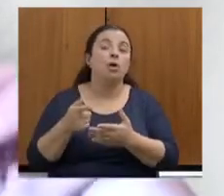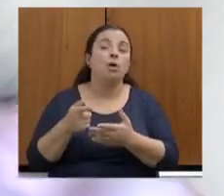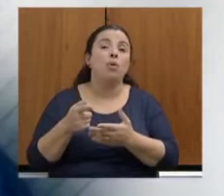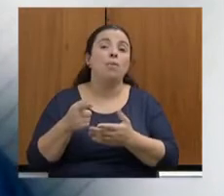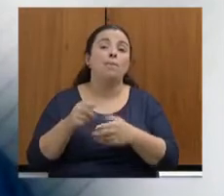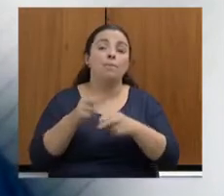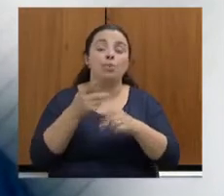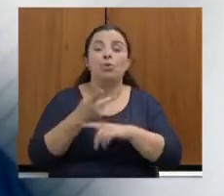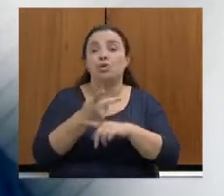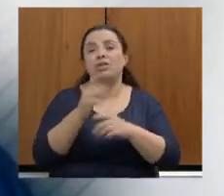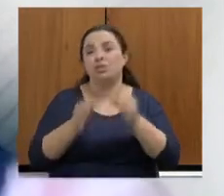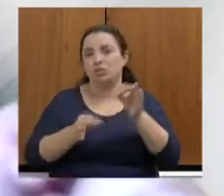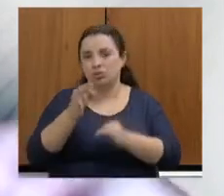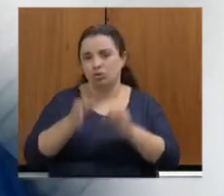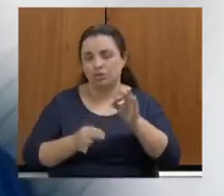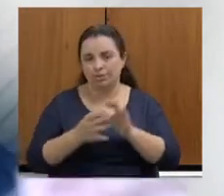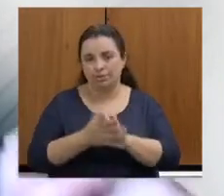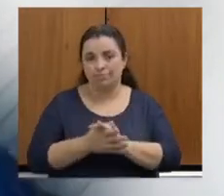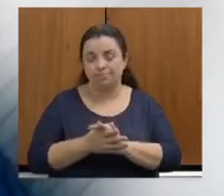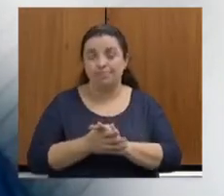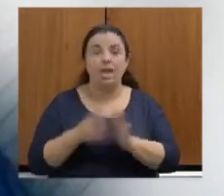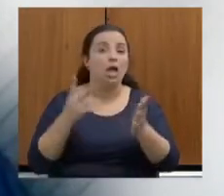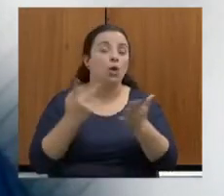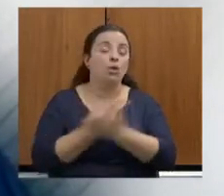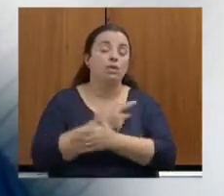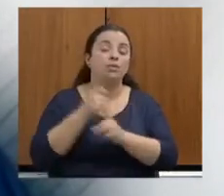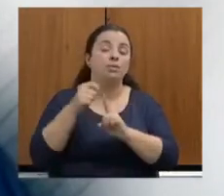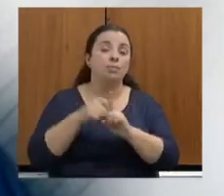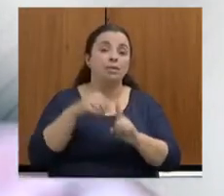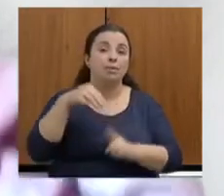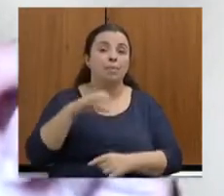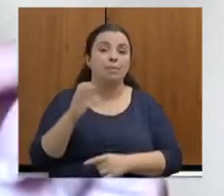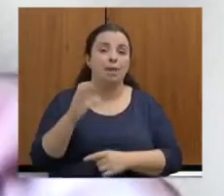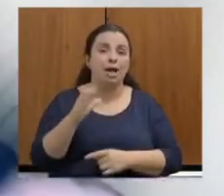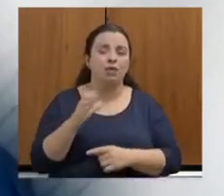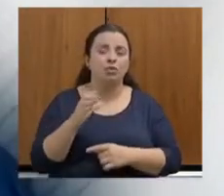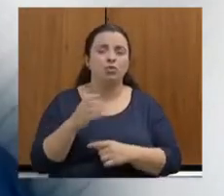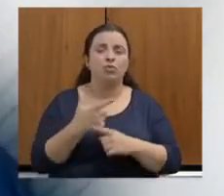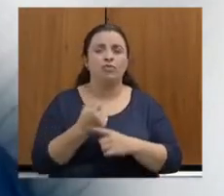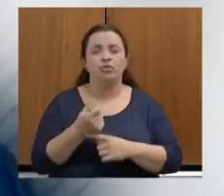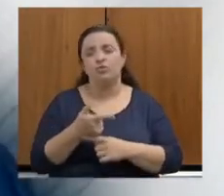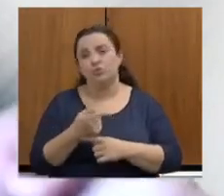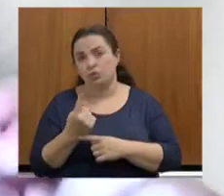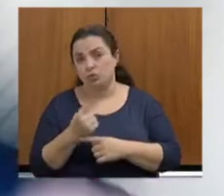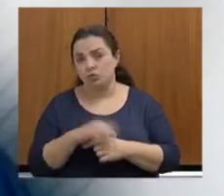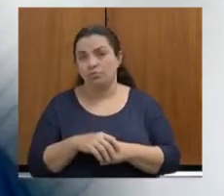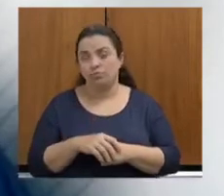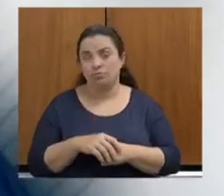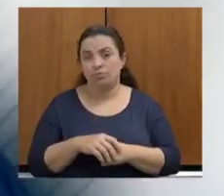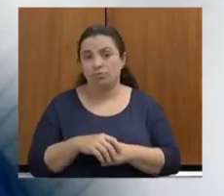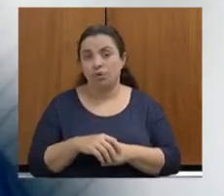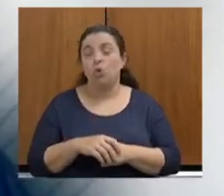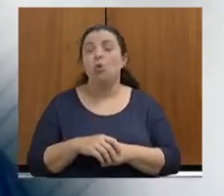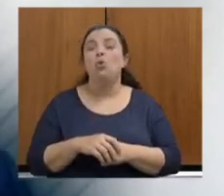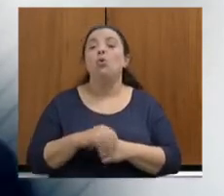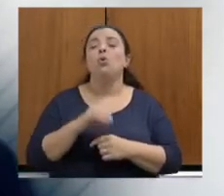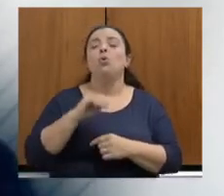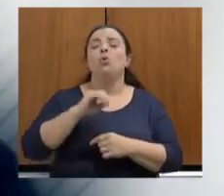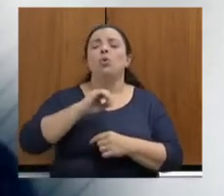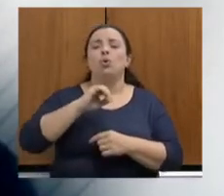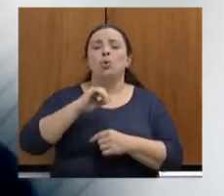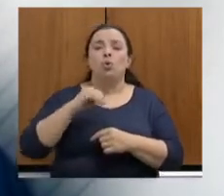finalmente em março de 2020 um o próprio juiz da 12ª vara federal